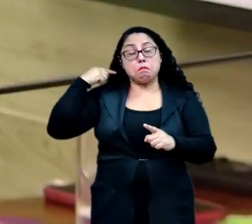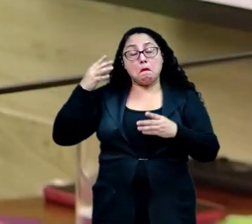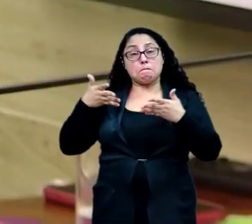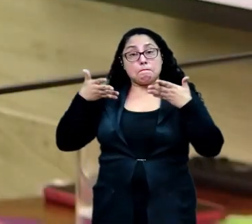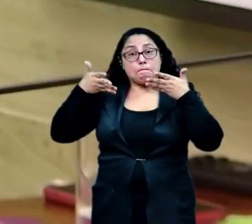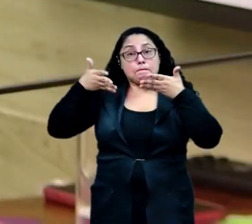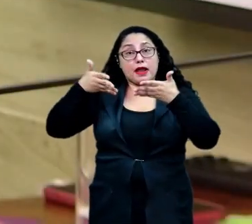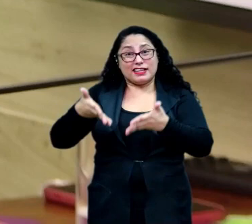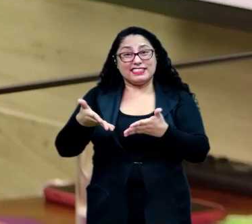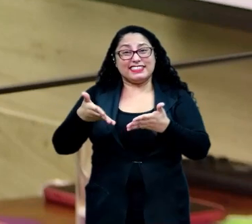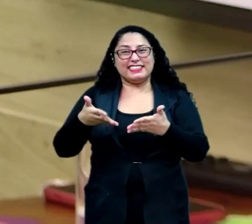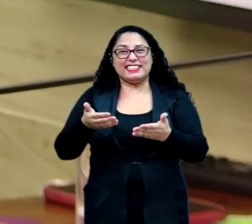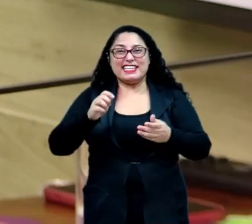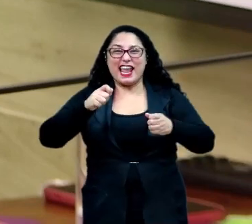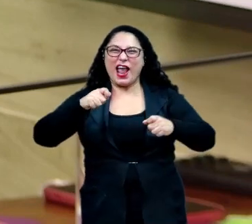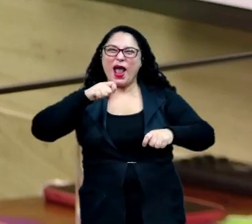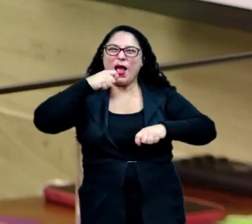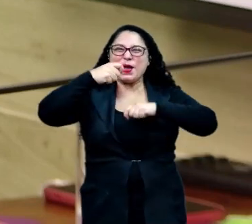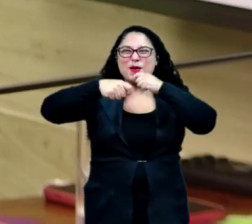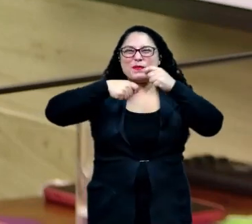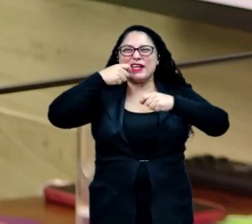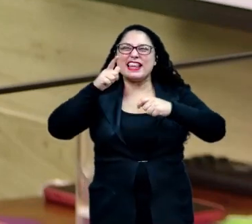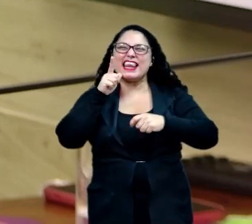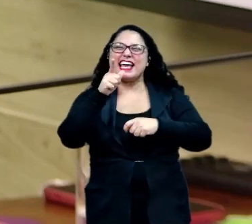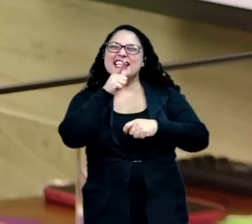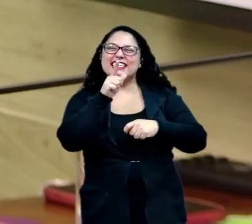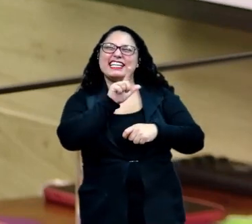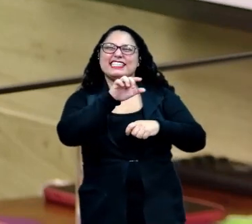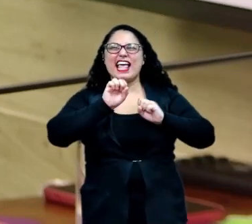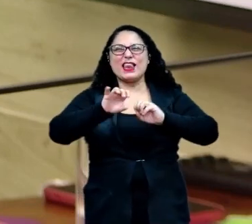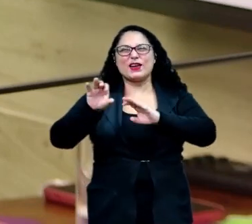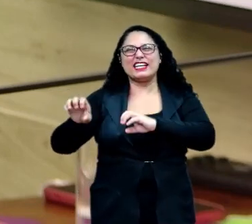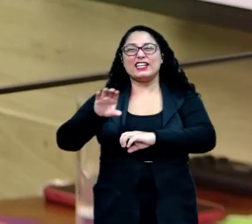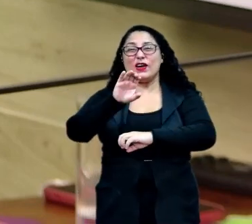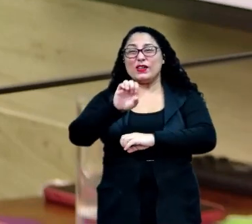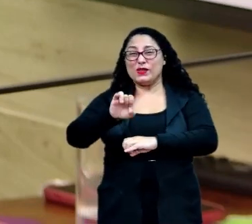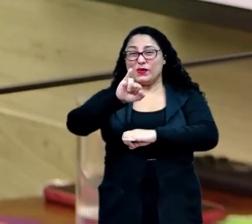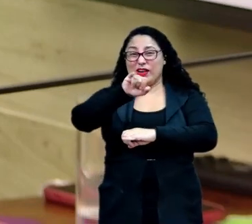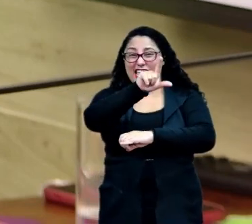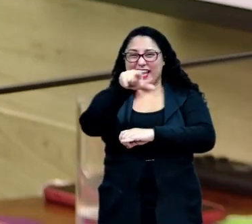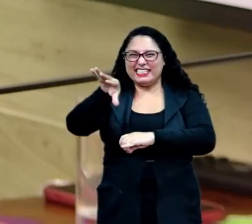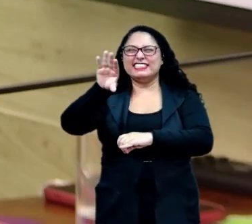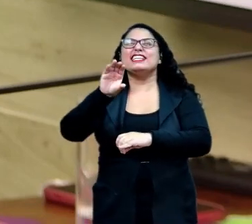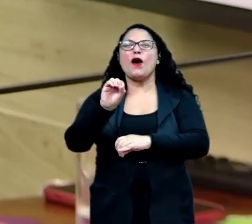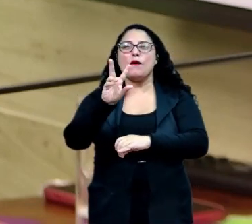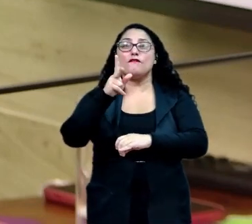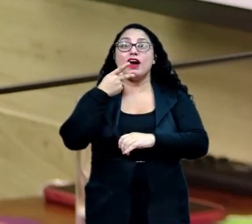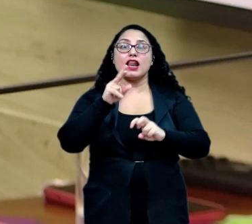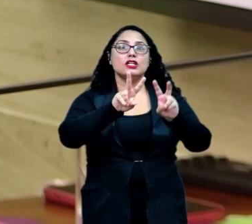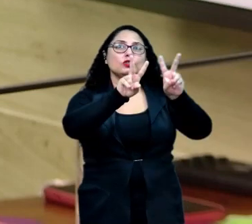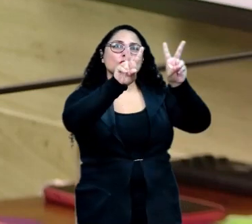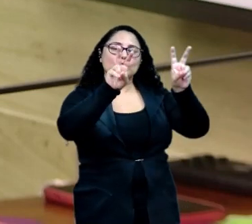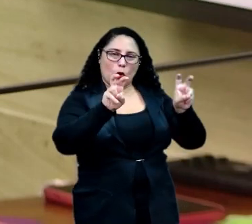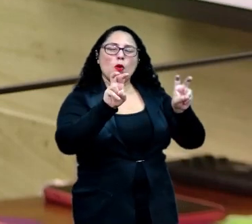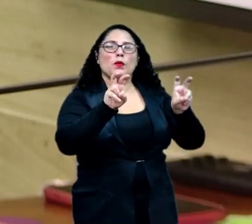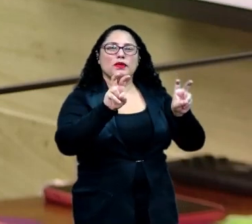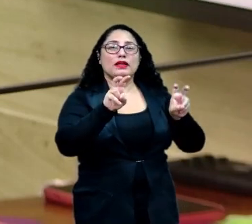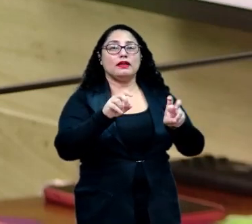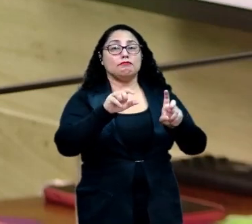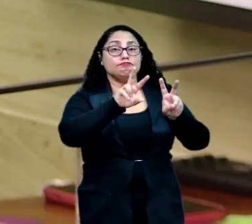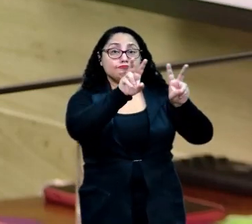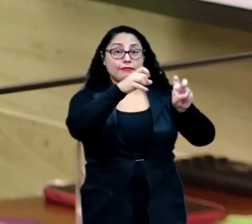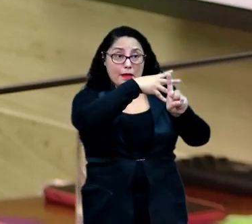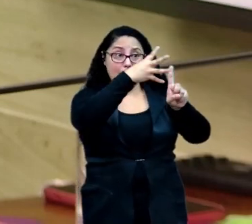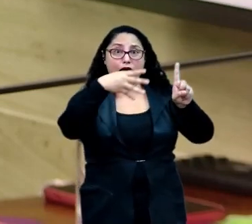de um piquenique de educadores. Ali no Eixão, tinham muitos educadores falando sobre justamente a questão